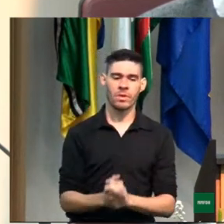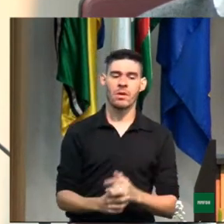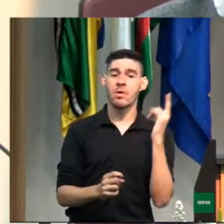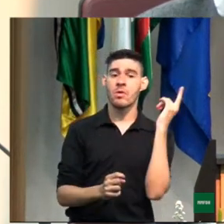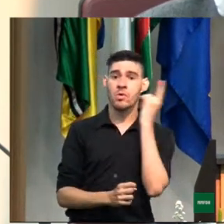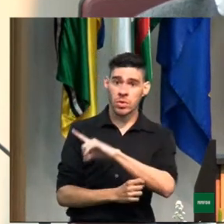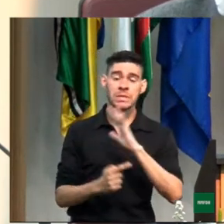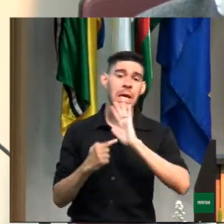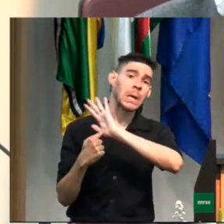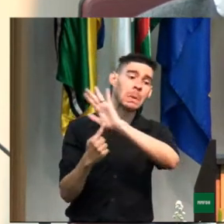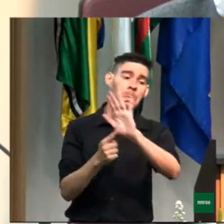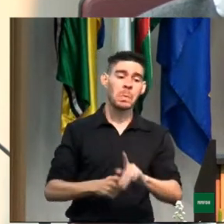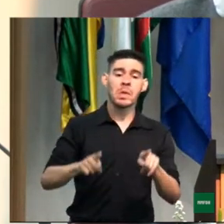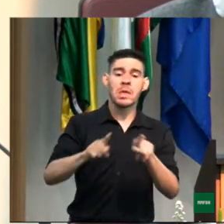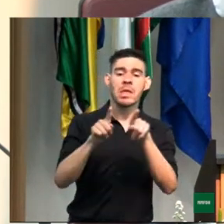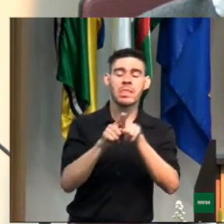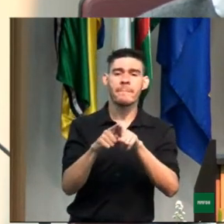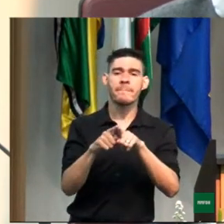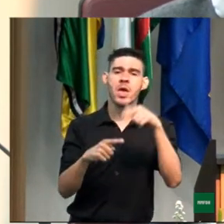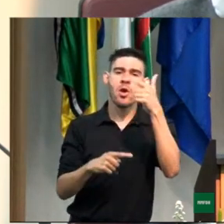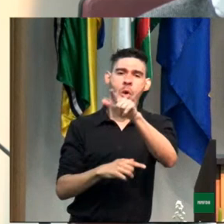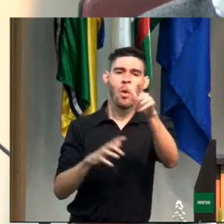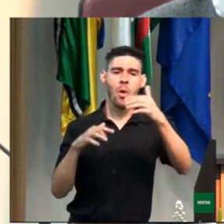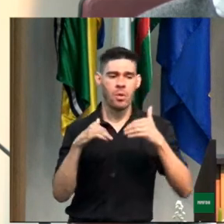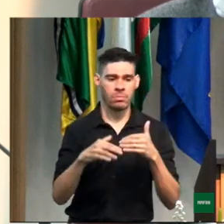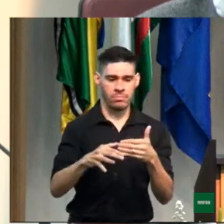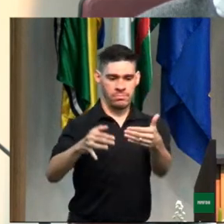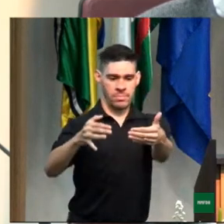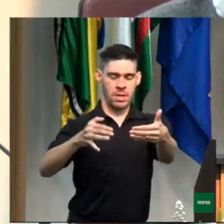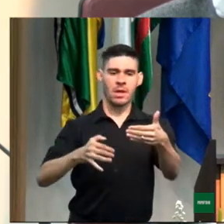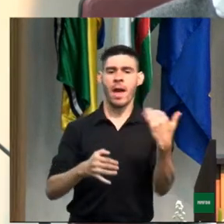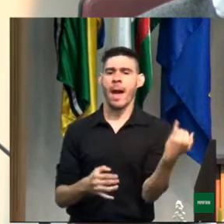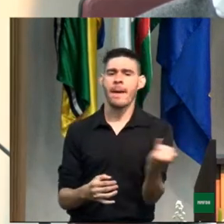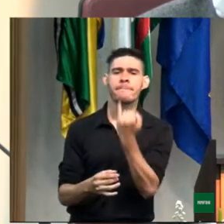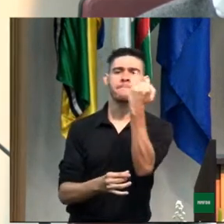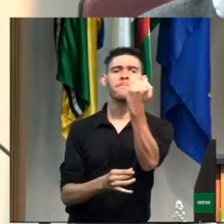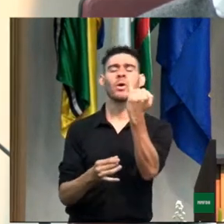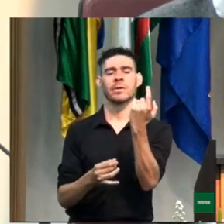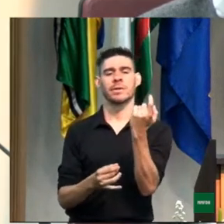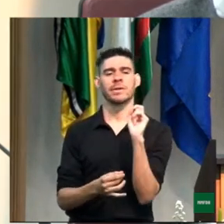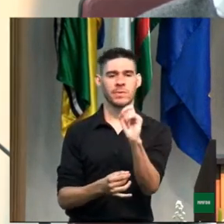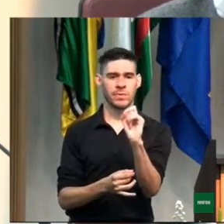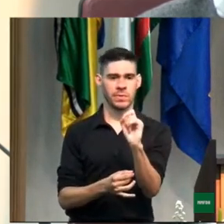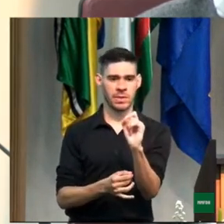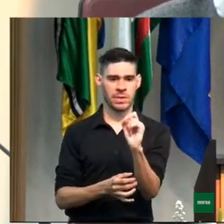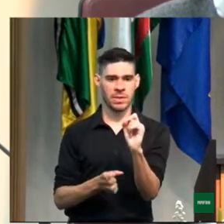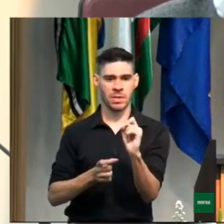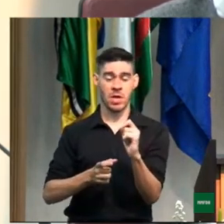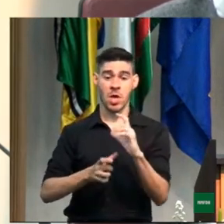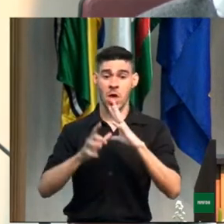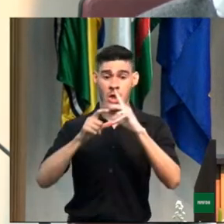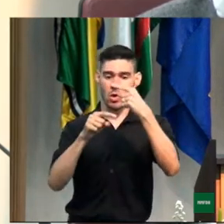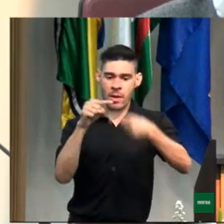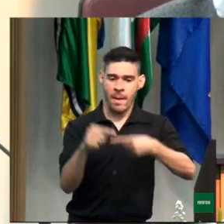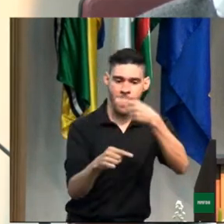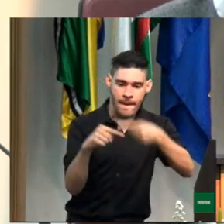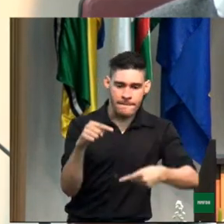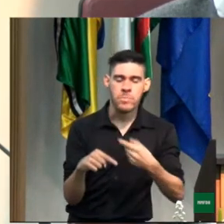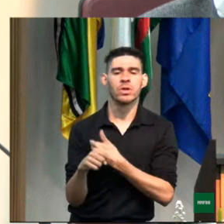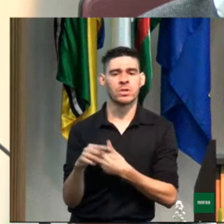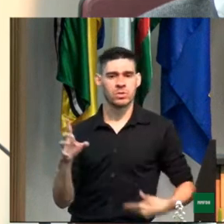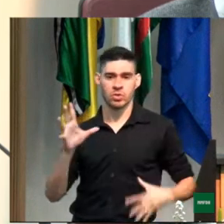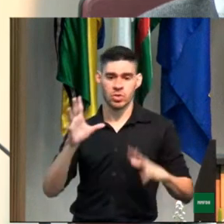para outros ministérios a importância de que, em todas as políticas públicas, coloque a família